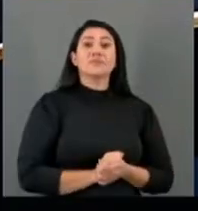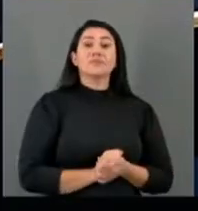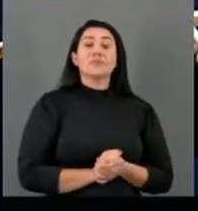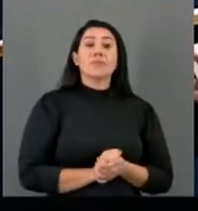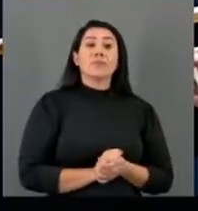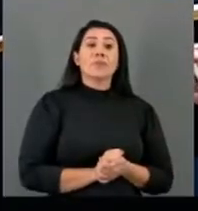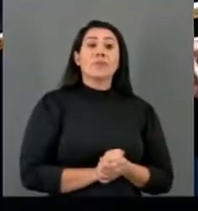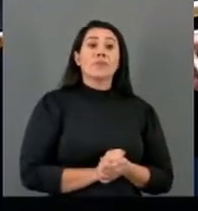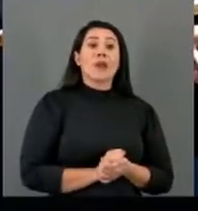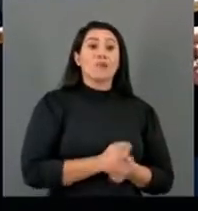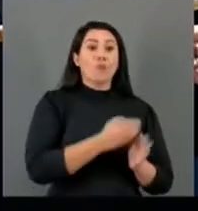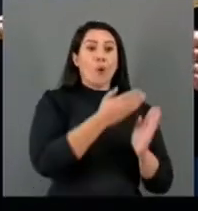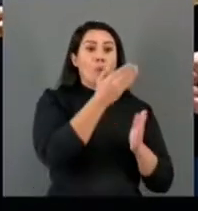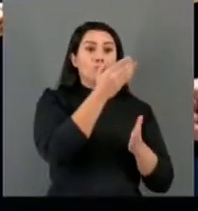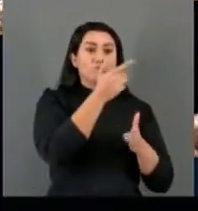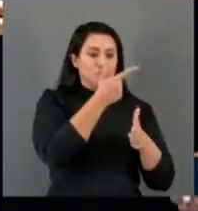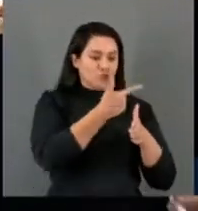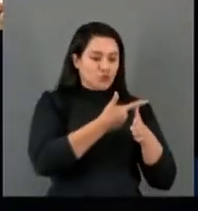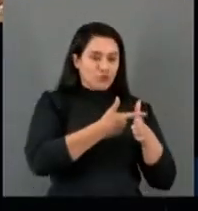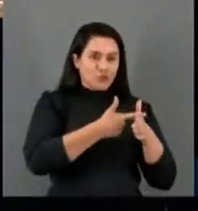rachar aqui, dividir o quadro ao meio.